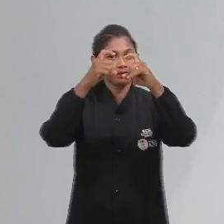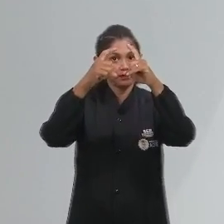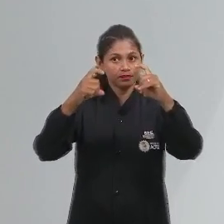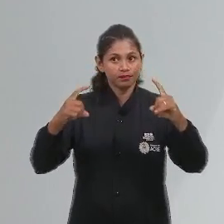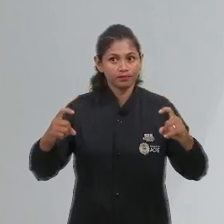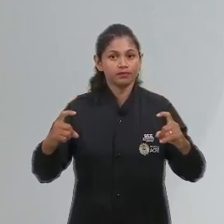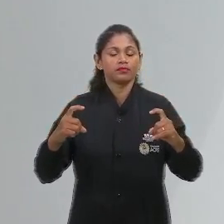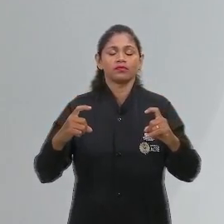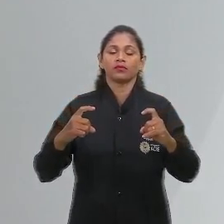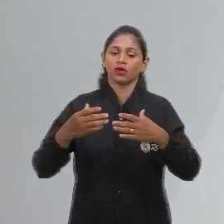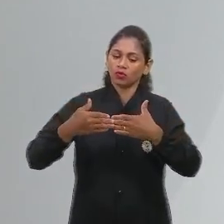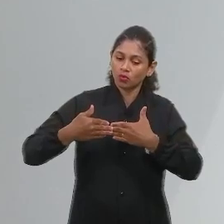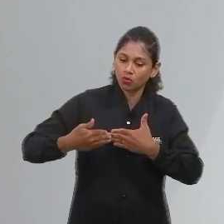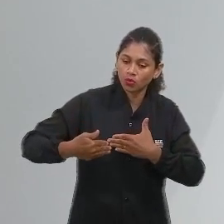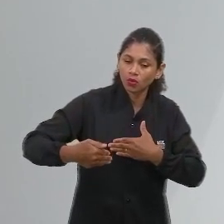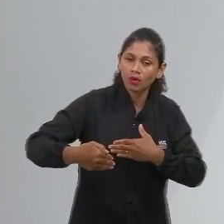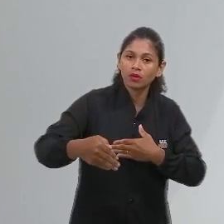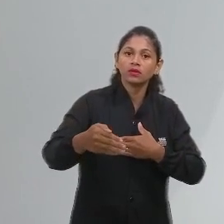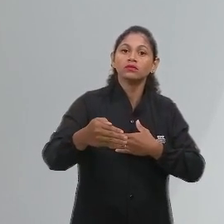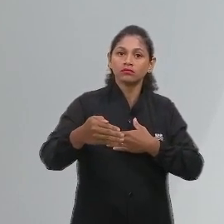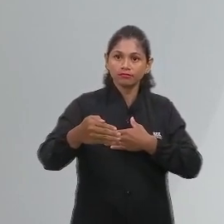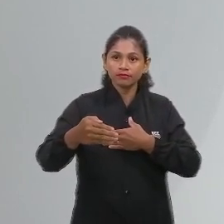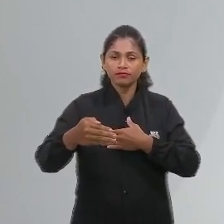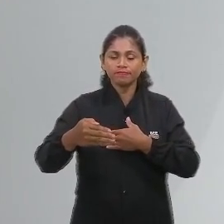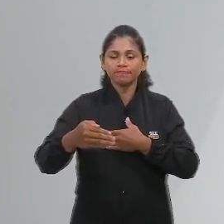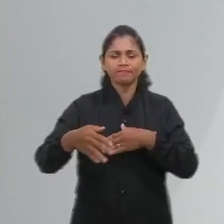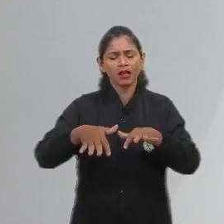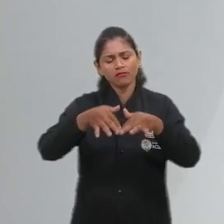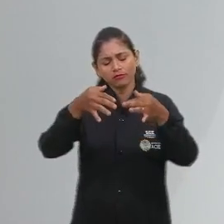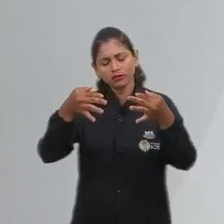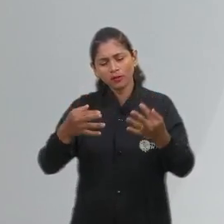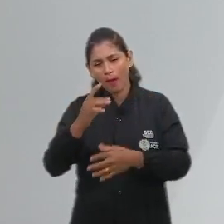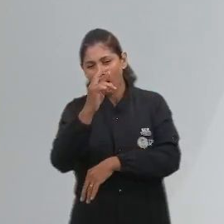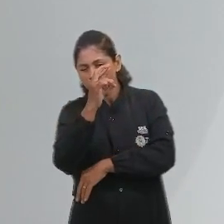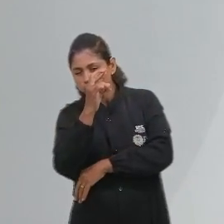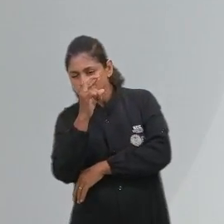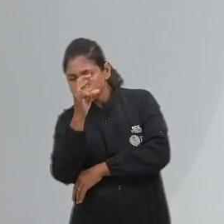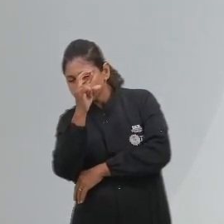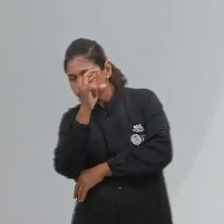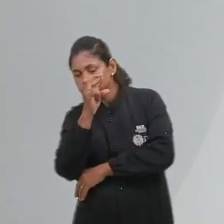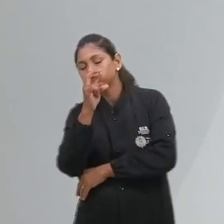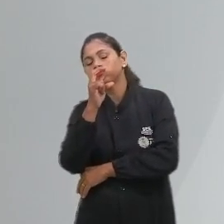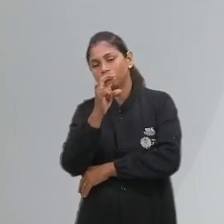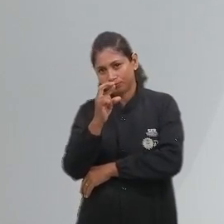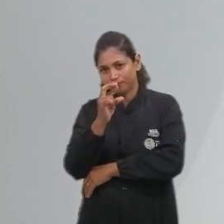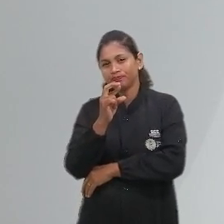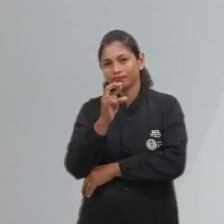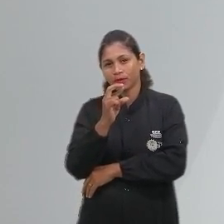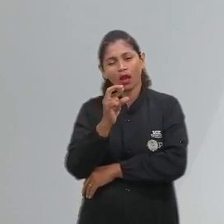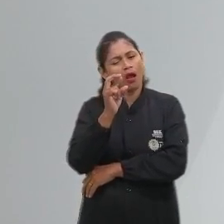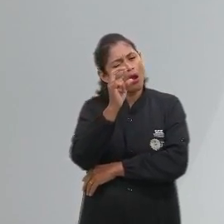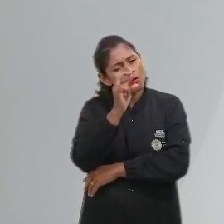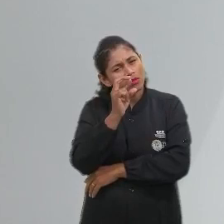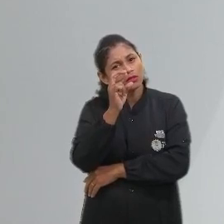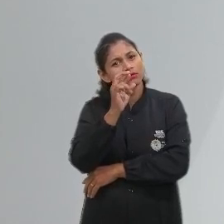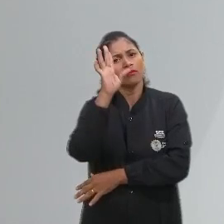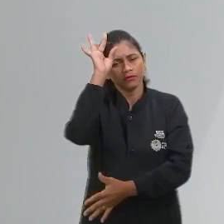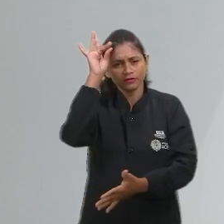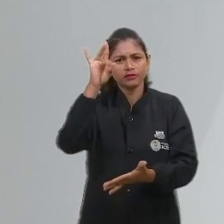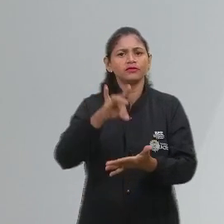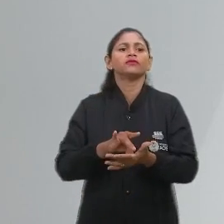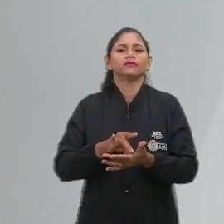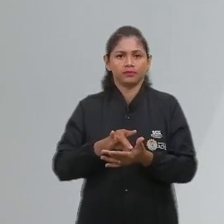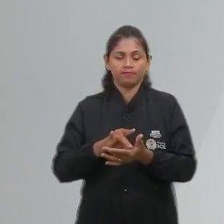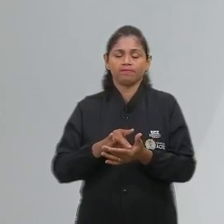tudo começa a partir da simples observação. Nós observamos a realidade e muitas das